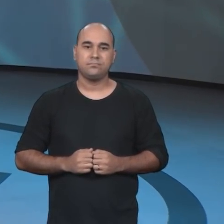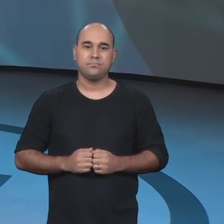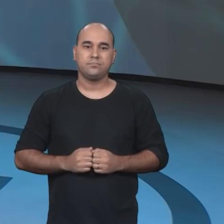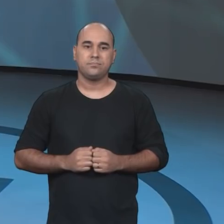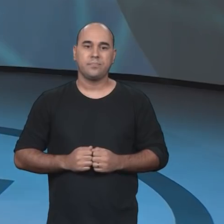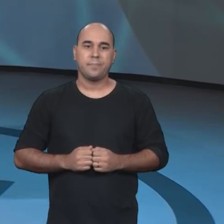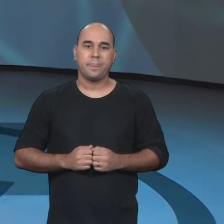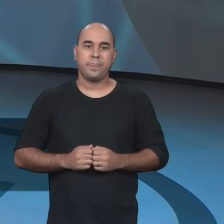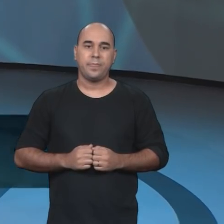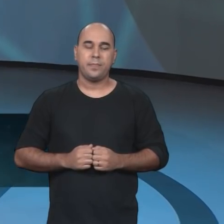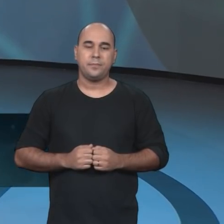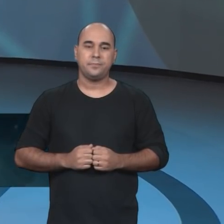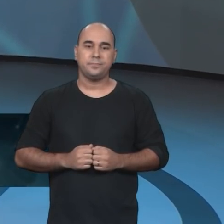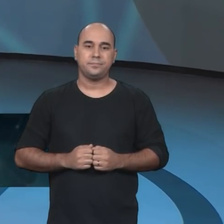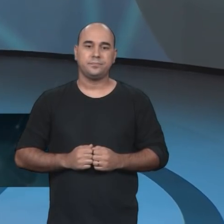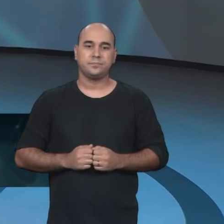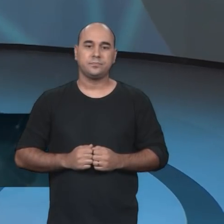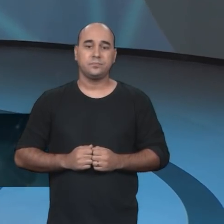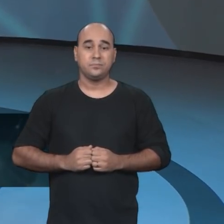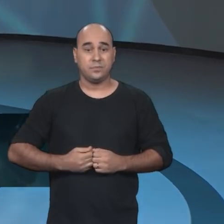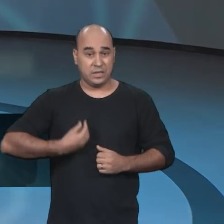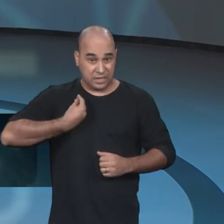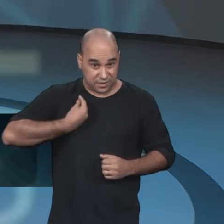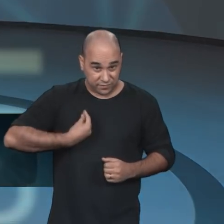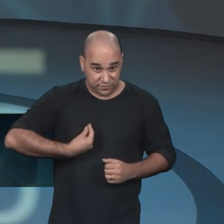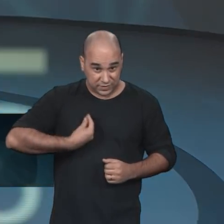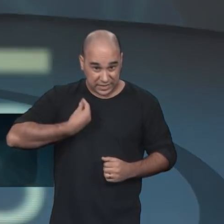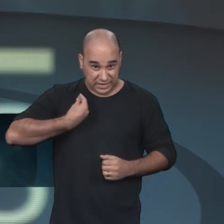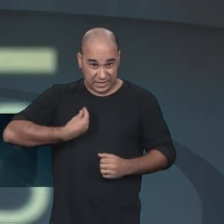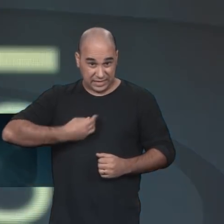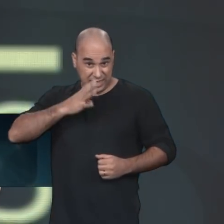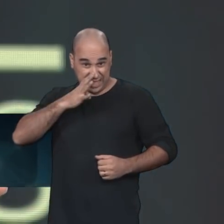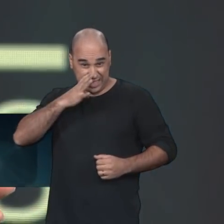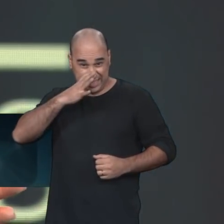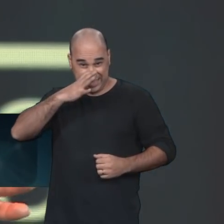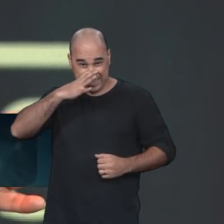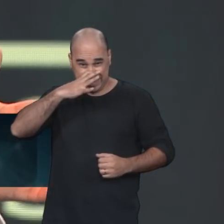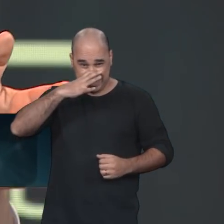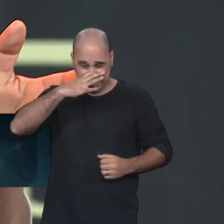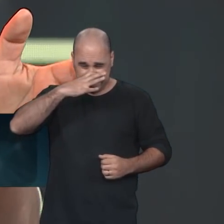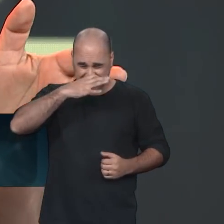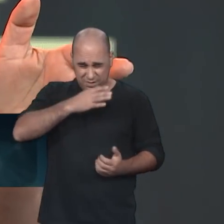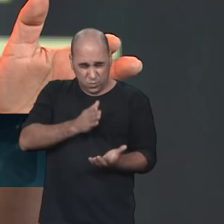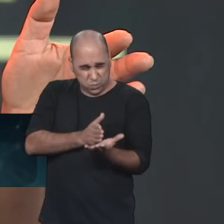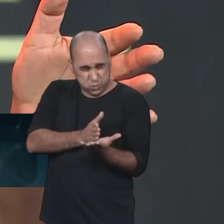Pra ficar no mar da vida, navegar com